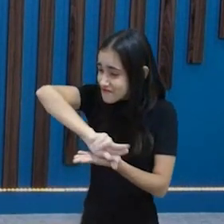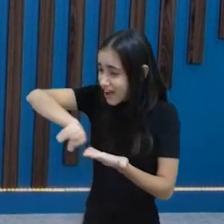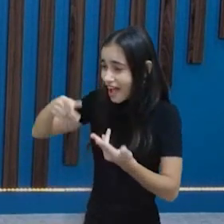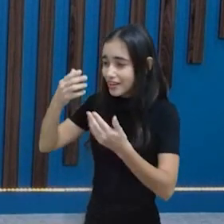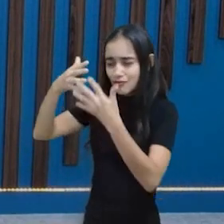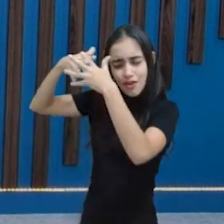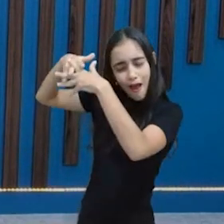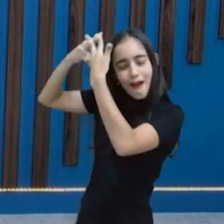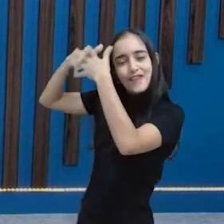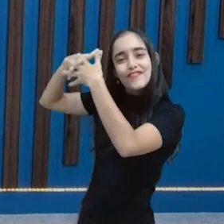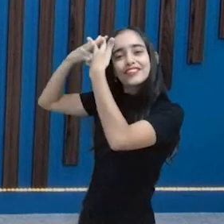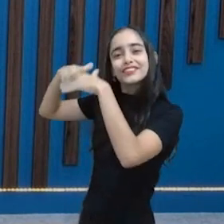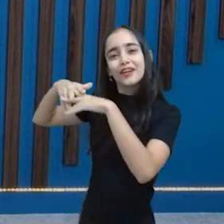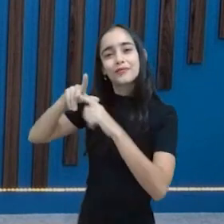gente